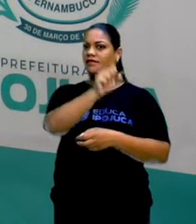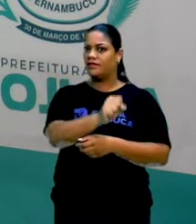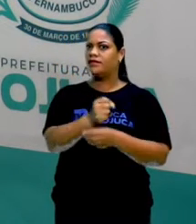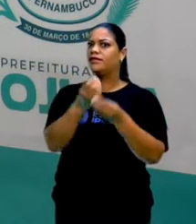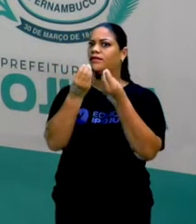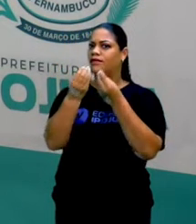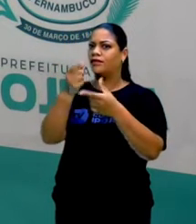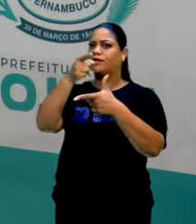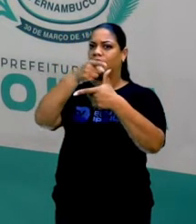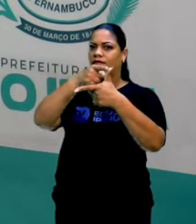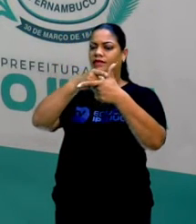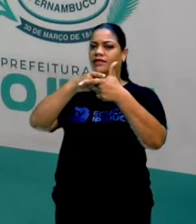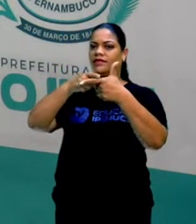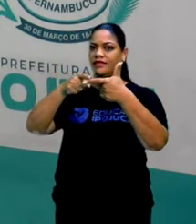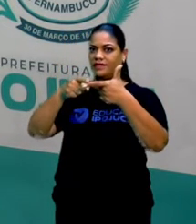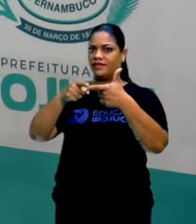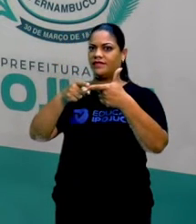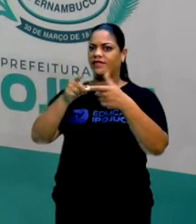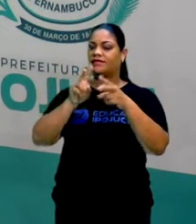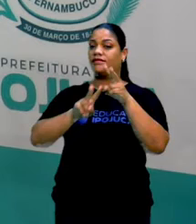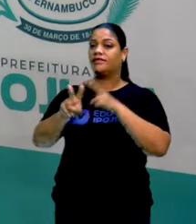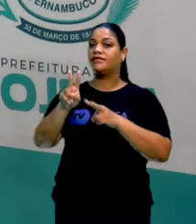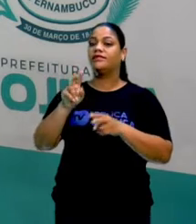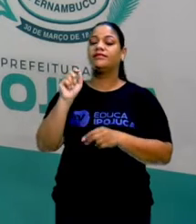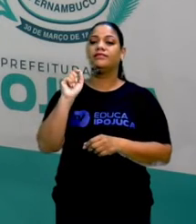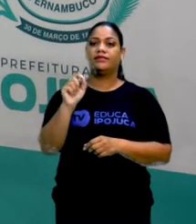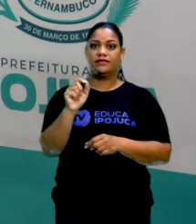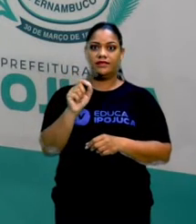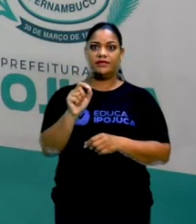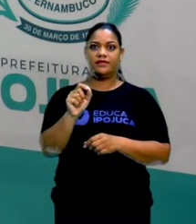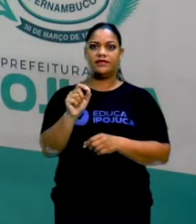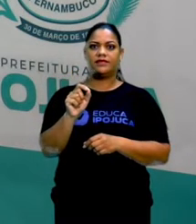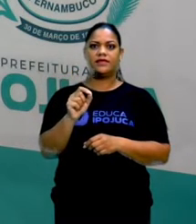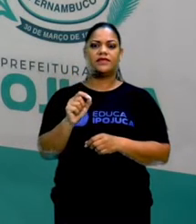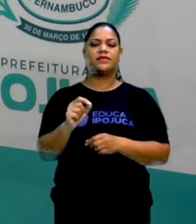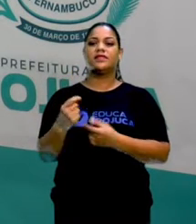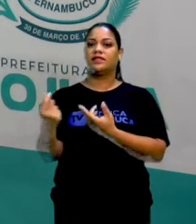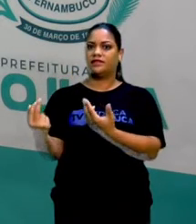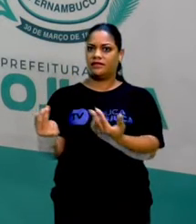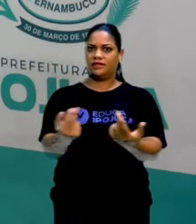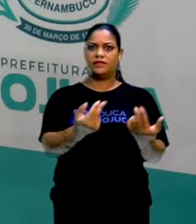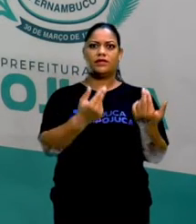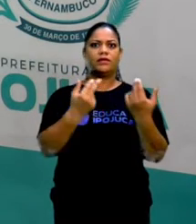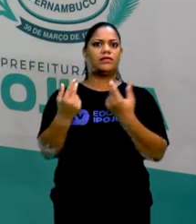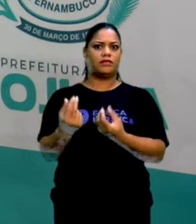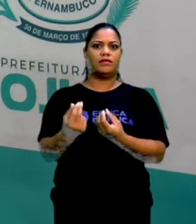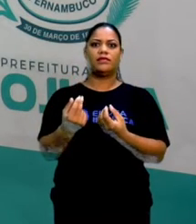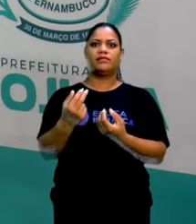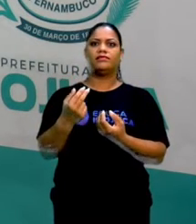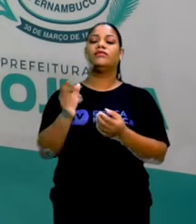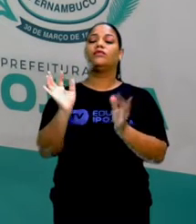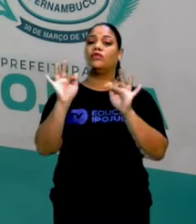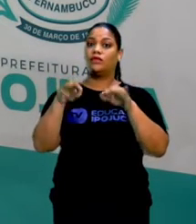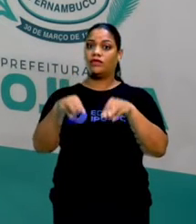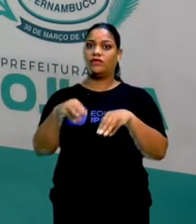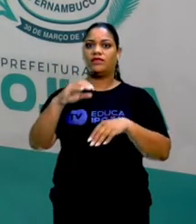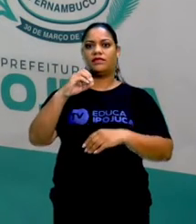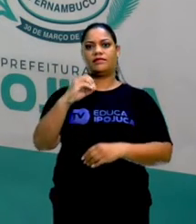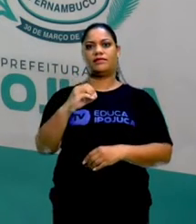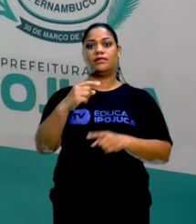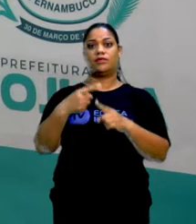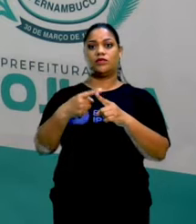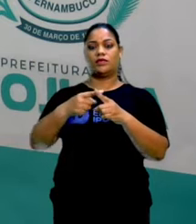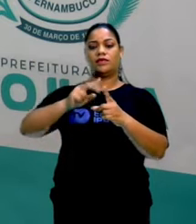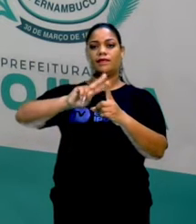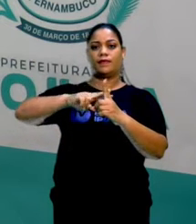se divide. E você observou que os restos aí foram todos iguais, todo deu zero. Por quê? Porque são